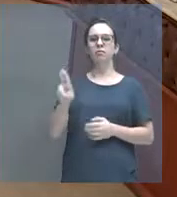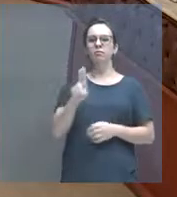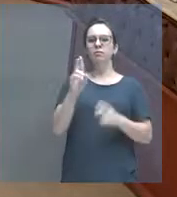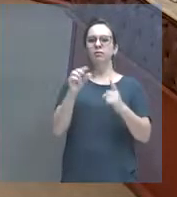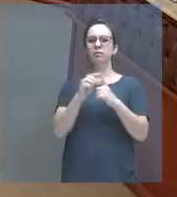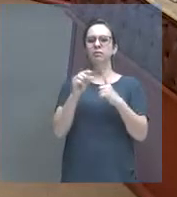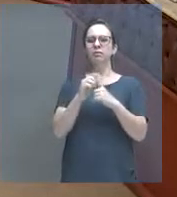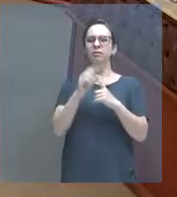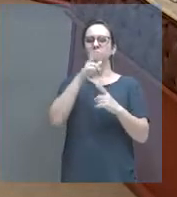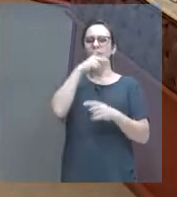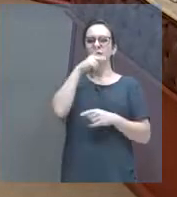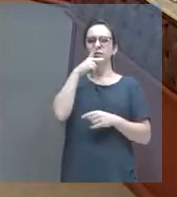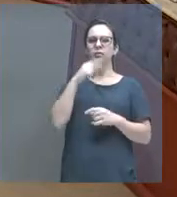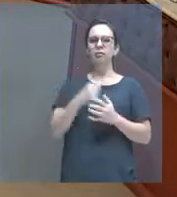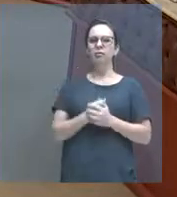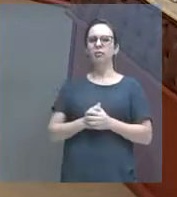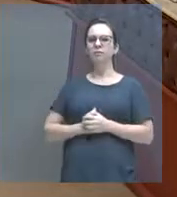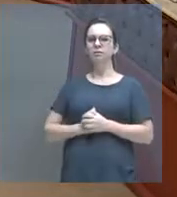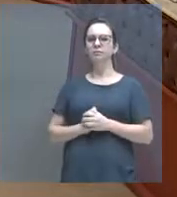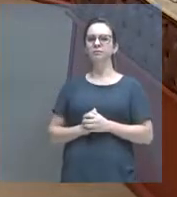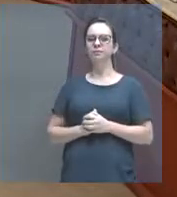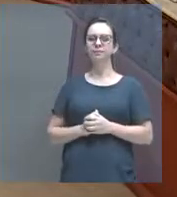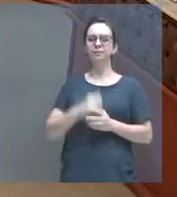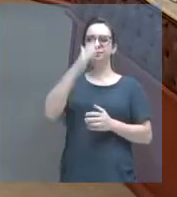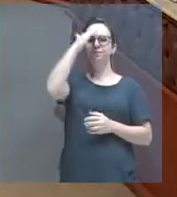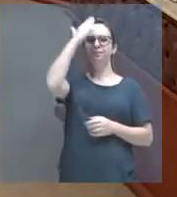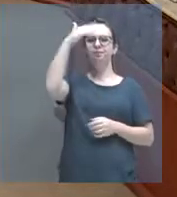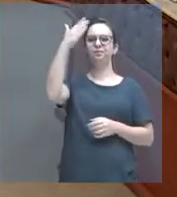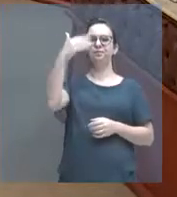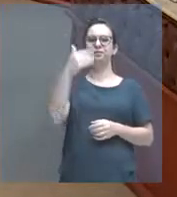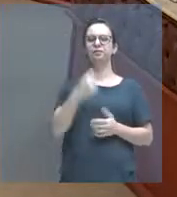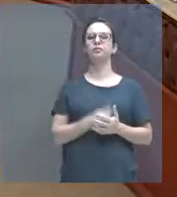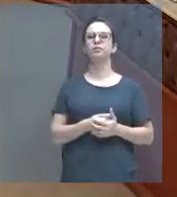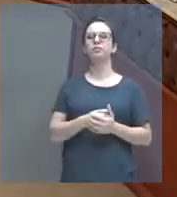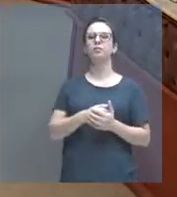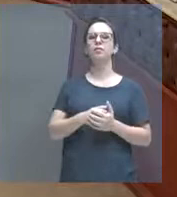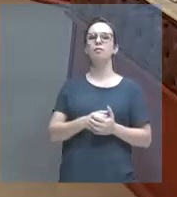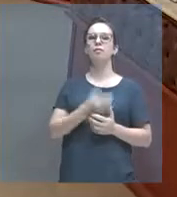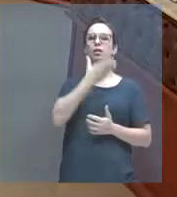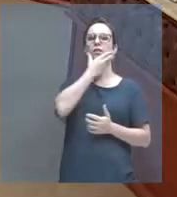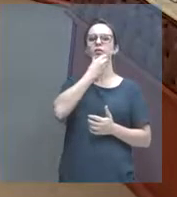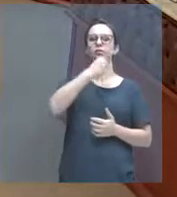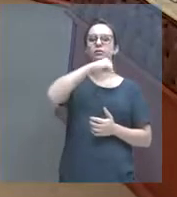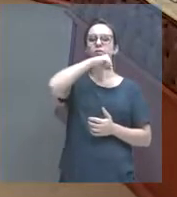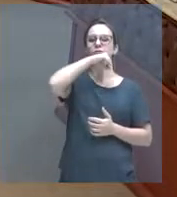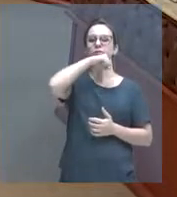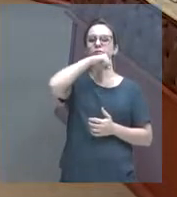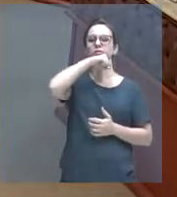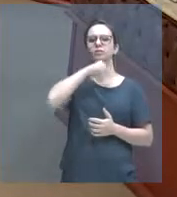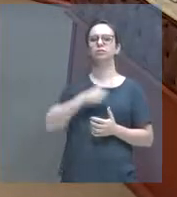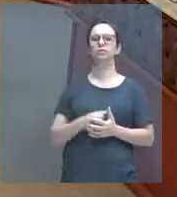algumas coisas em homenagem ao seu pai. Só aperta aí, aperta. Acho que não está.